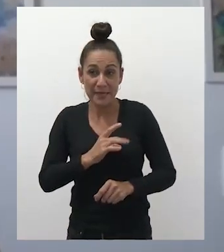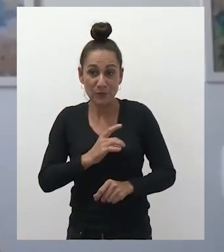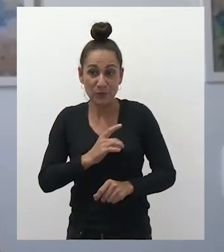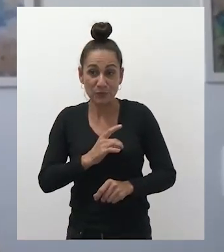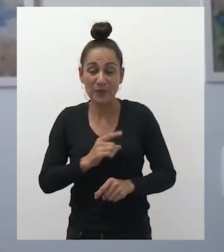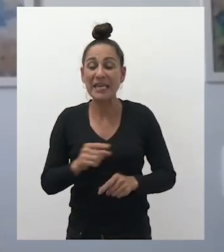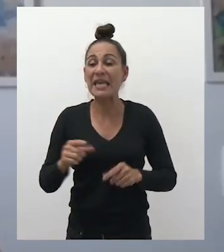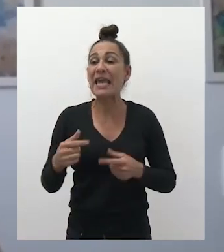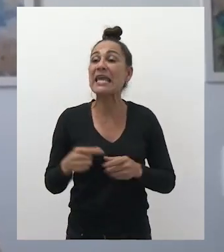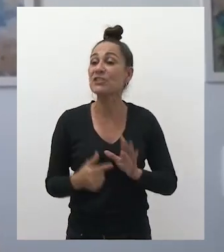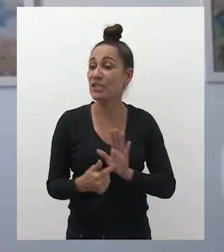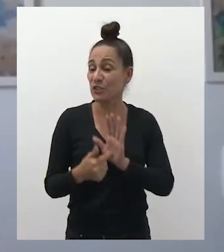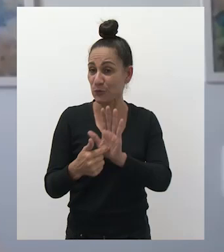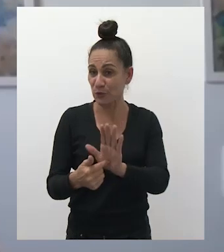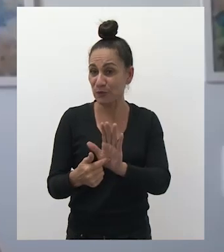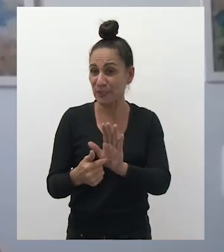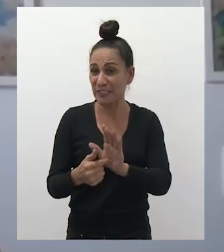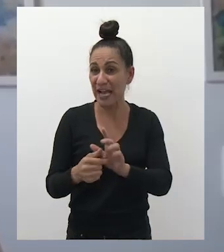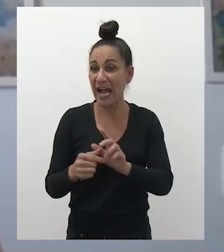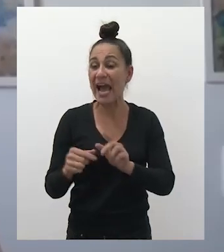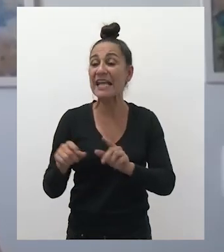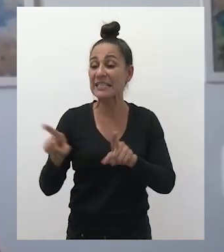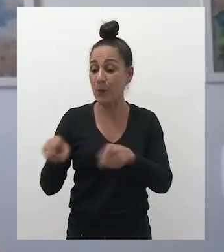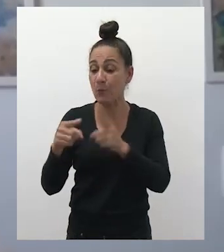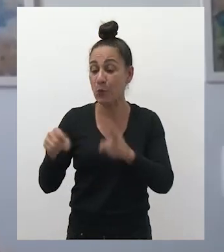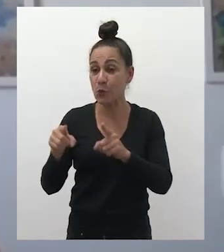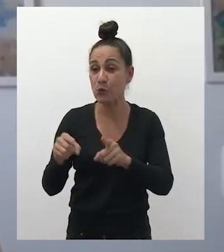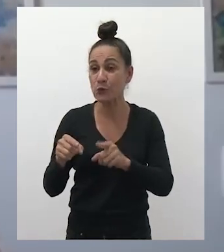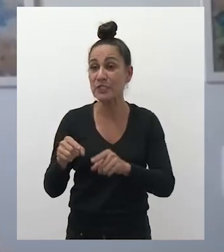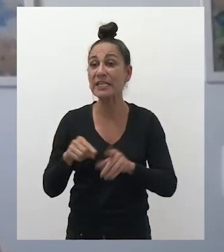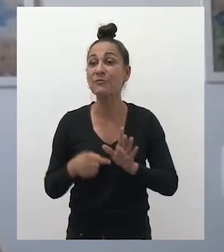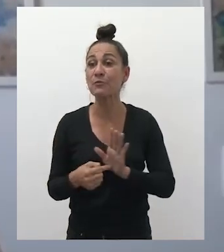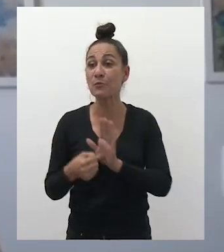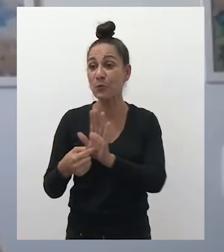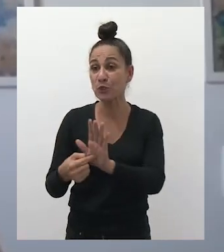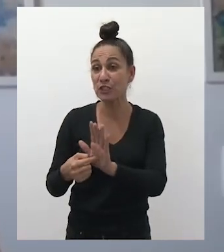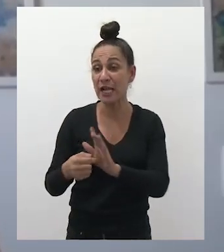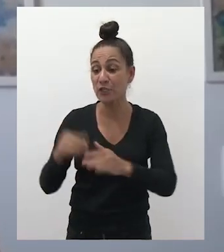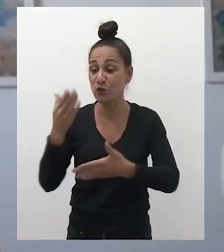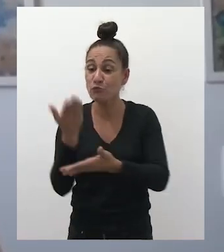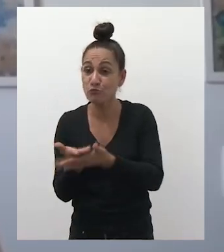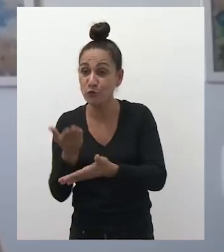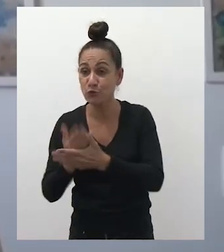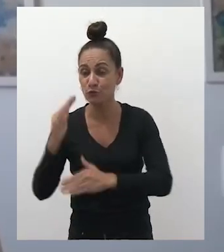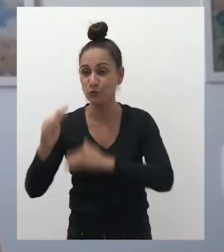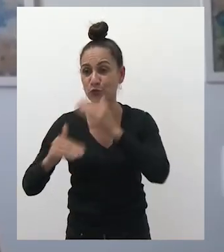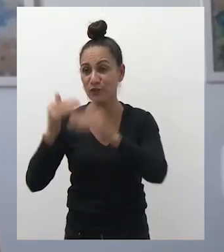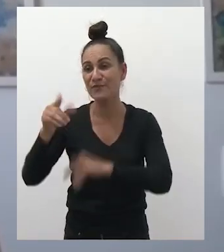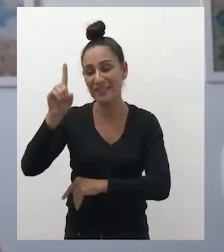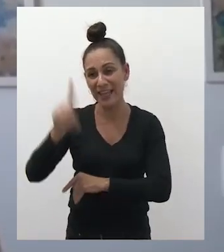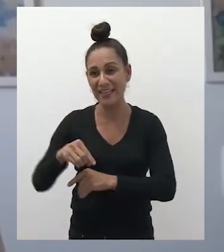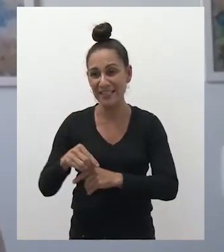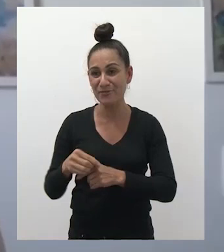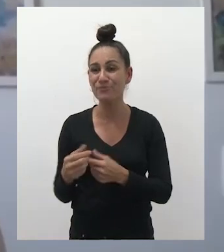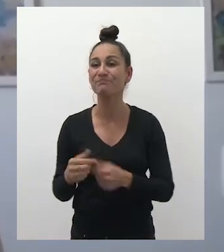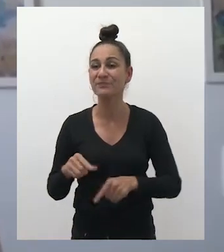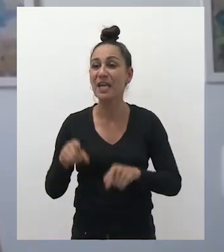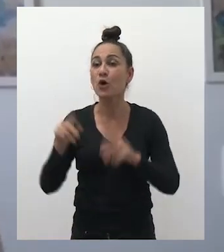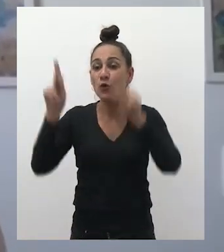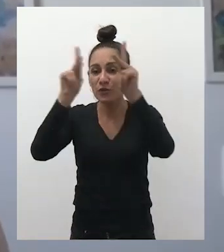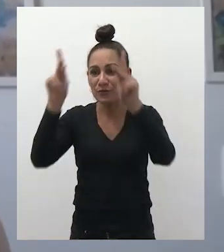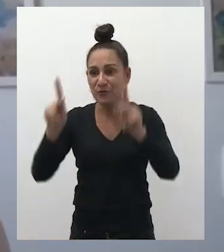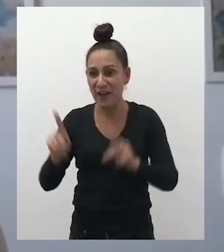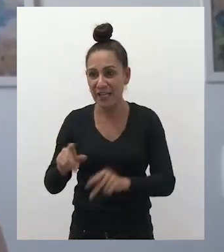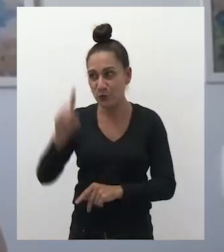a gente pode trazer essa letra para o nosso estudo sobre o desenvolvimento, porque é isso. Quando a gente fala em paz